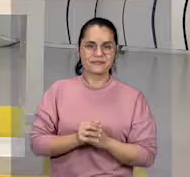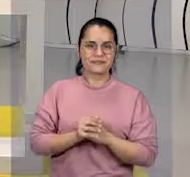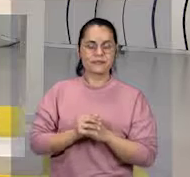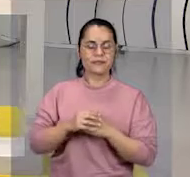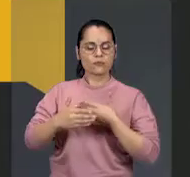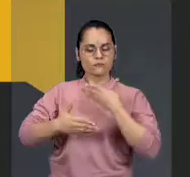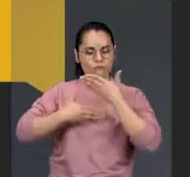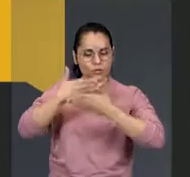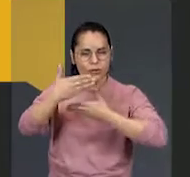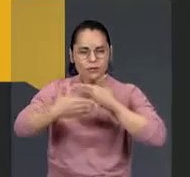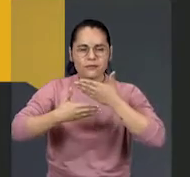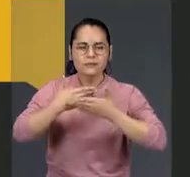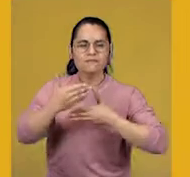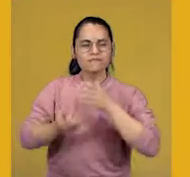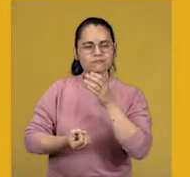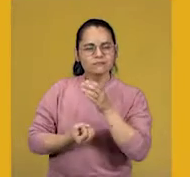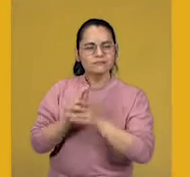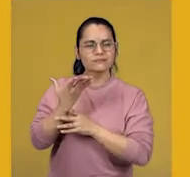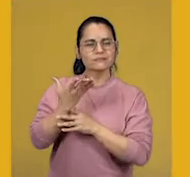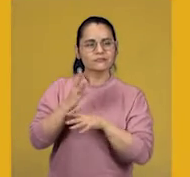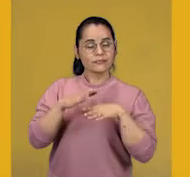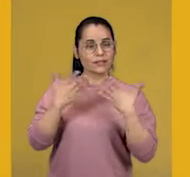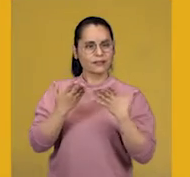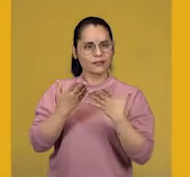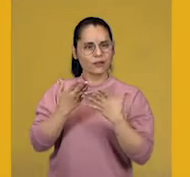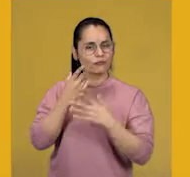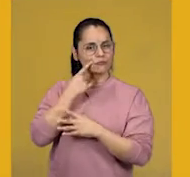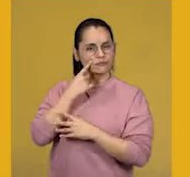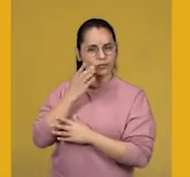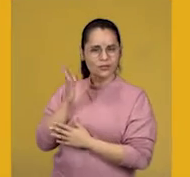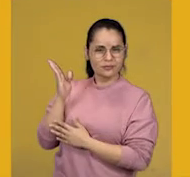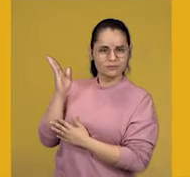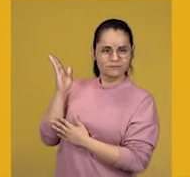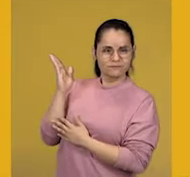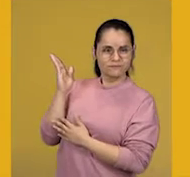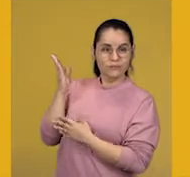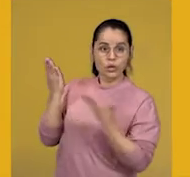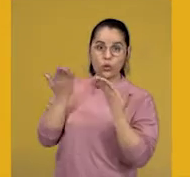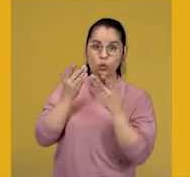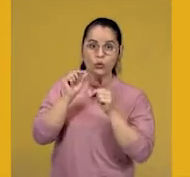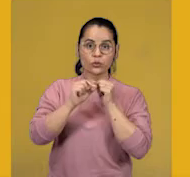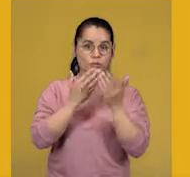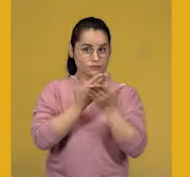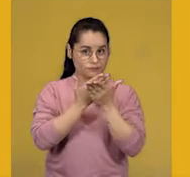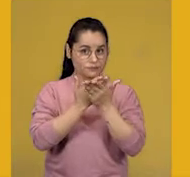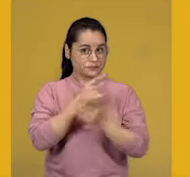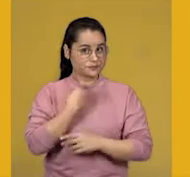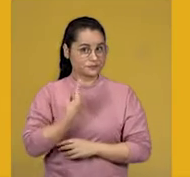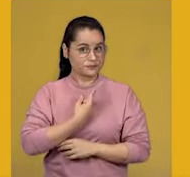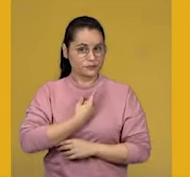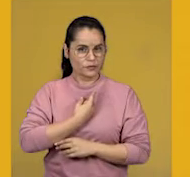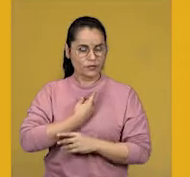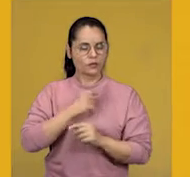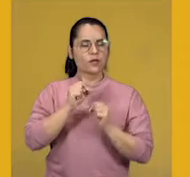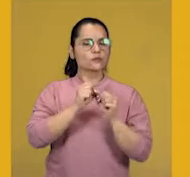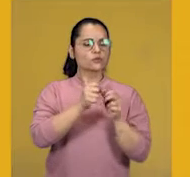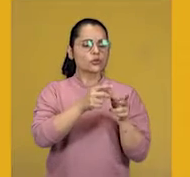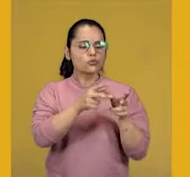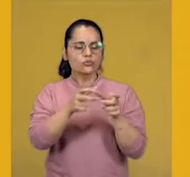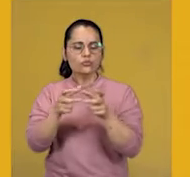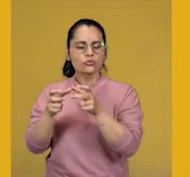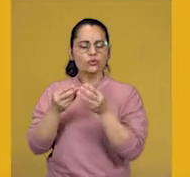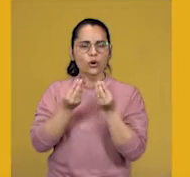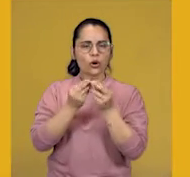processos de criação. Então vem comigo. Na aula de hoje, iremos explorar